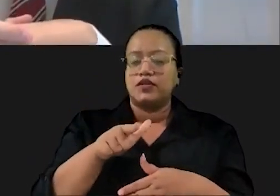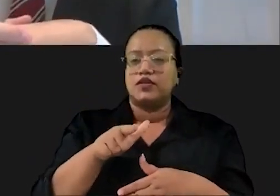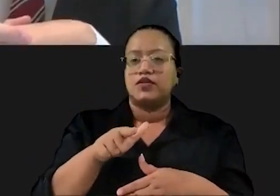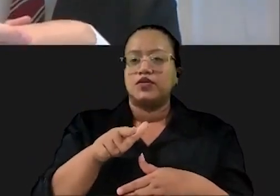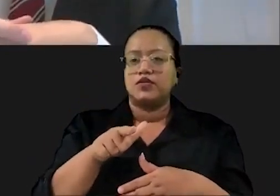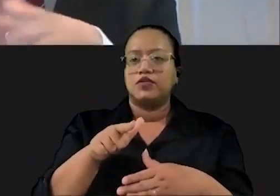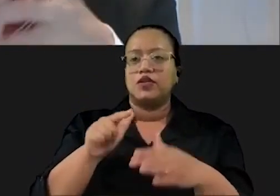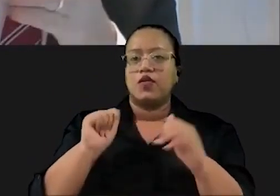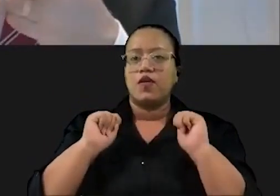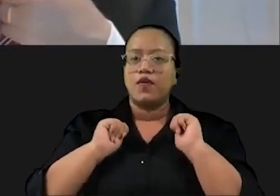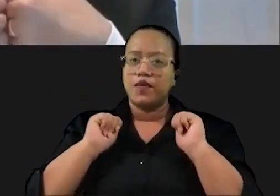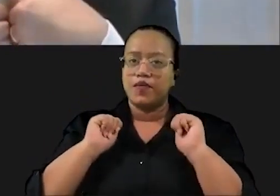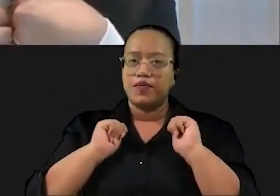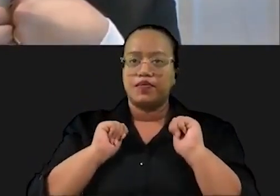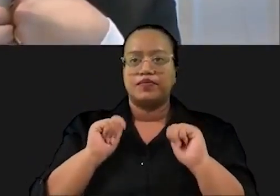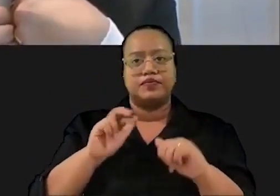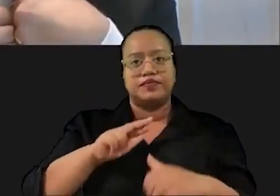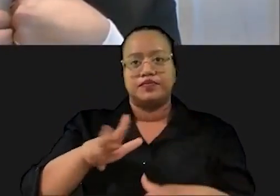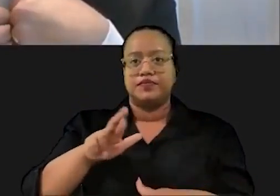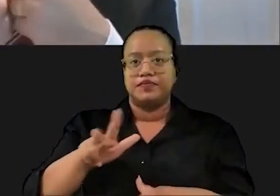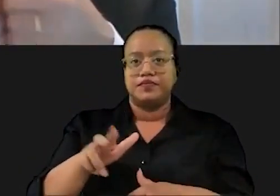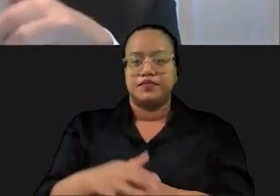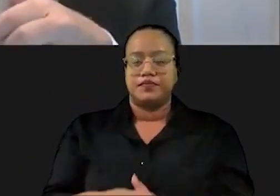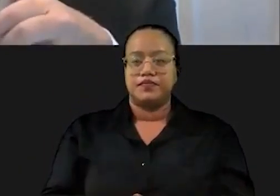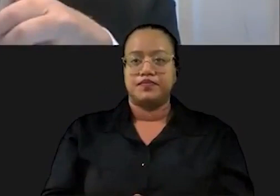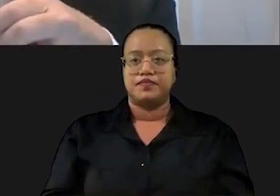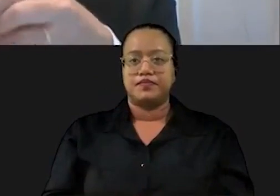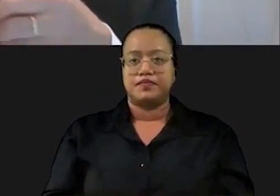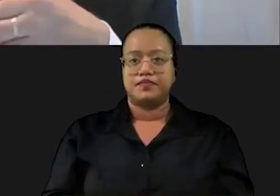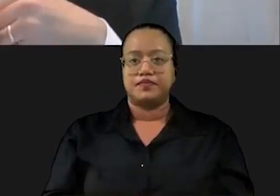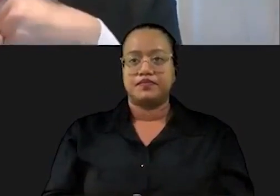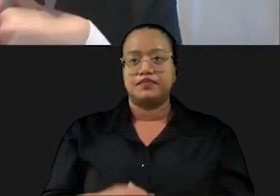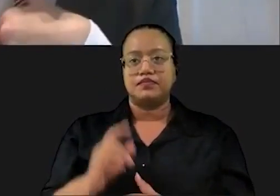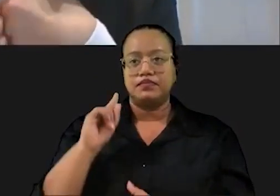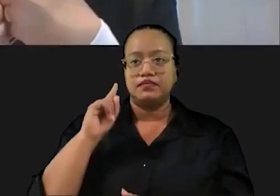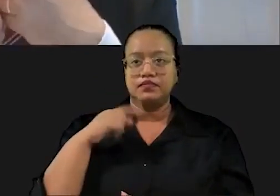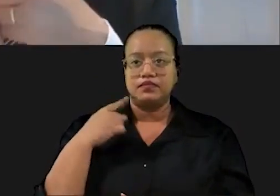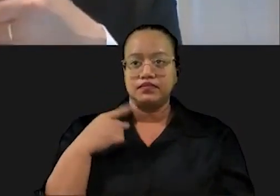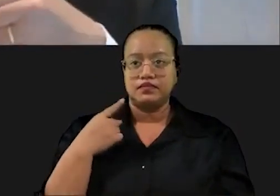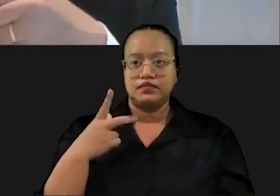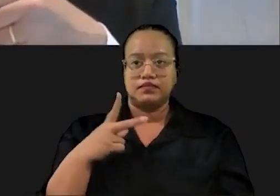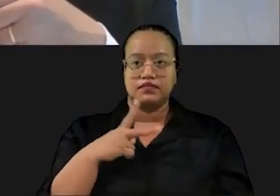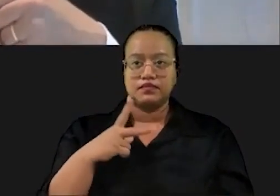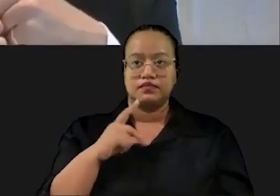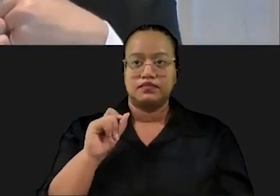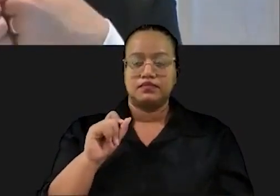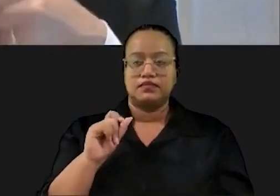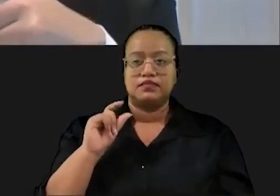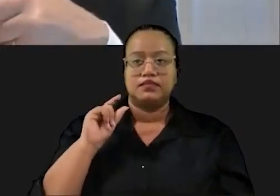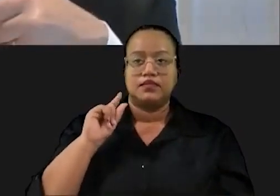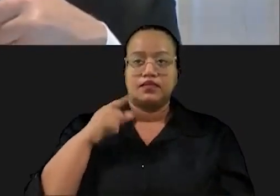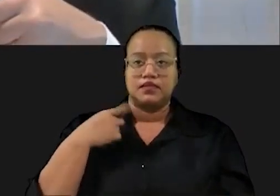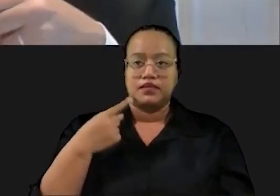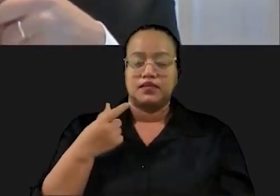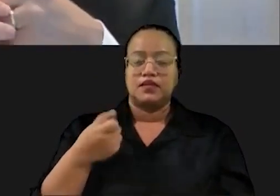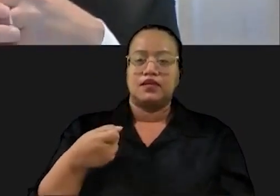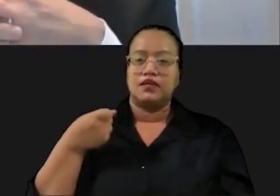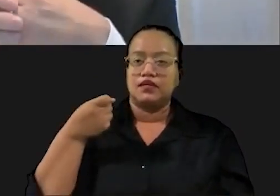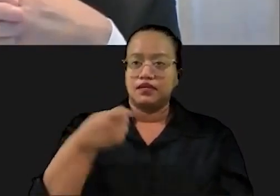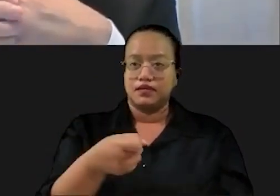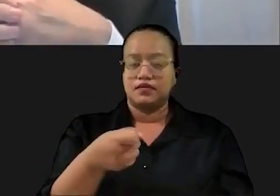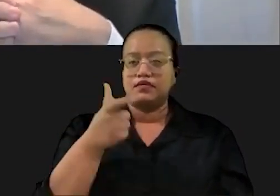advocacia privada, potencializa a própria participação do advogado na produção da prova, há empoderamento do advogado, né, na construção da